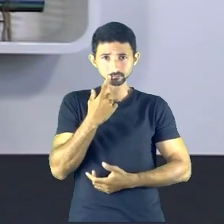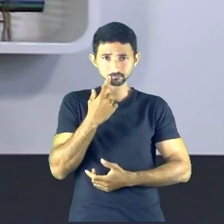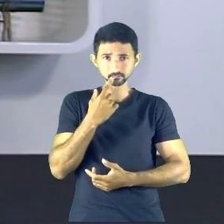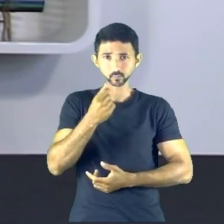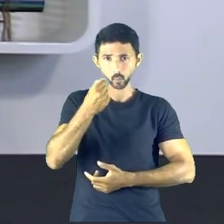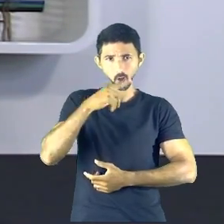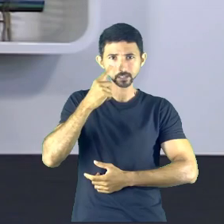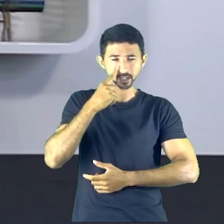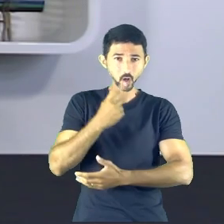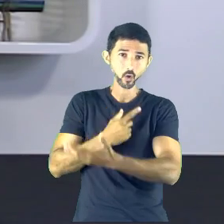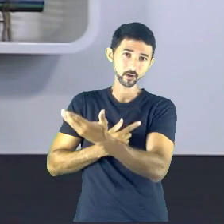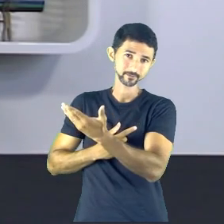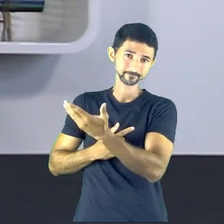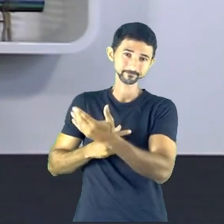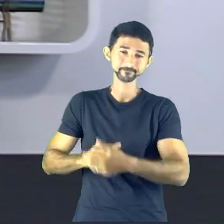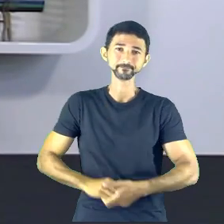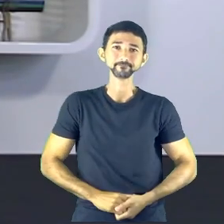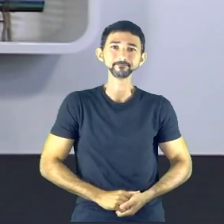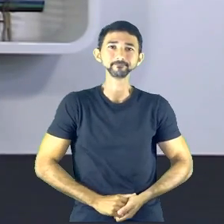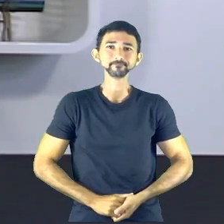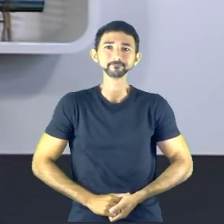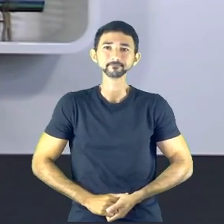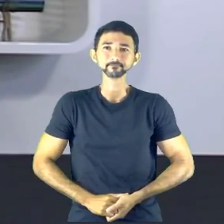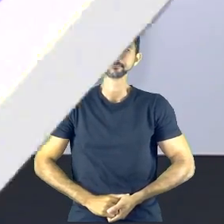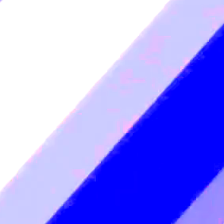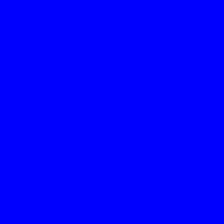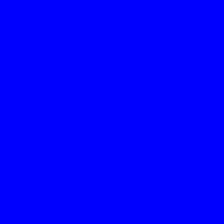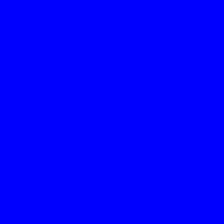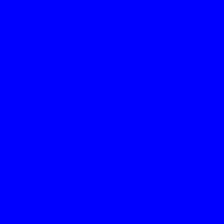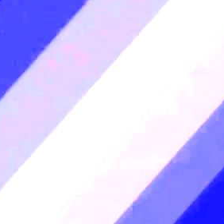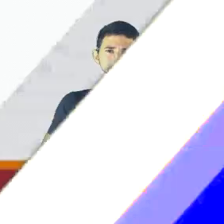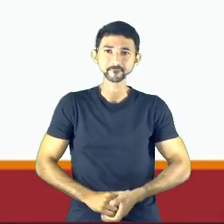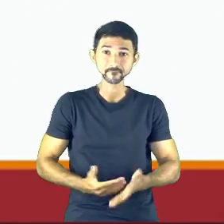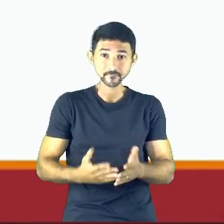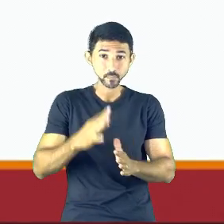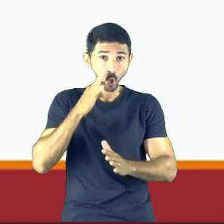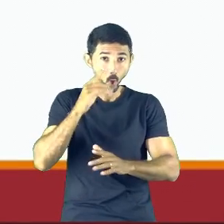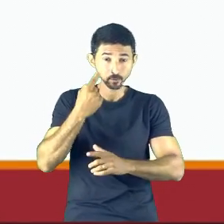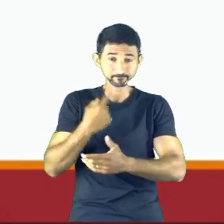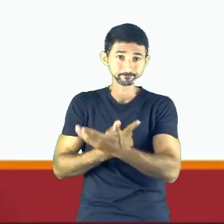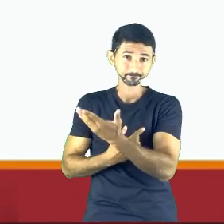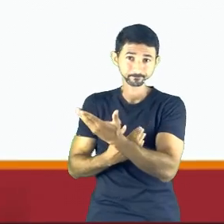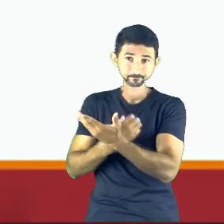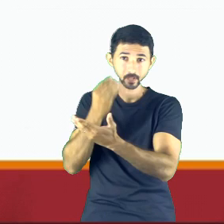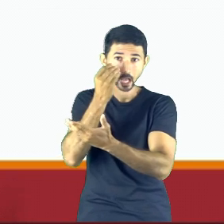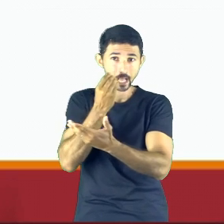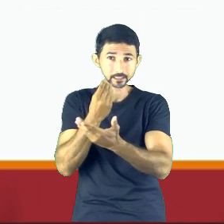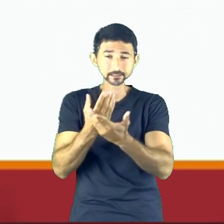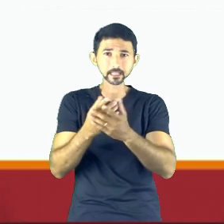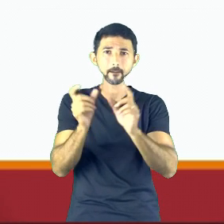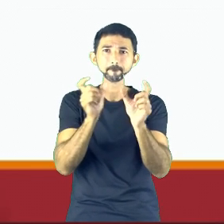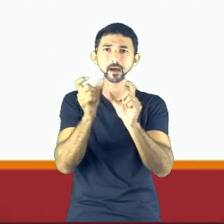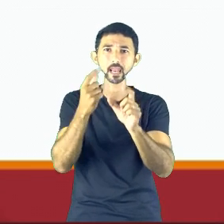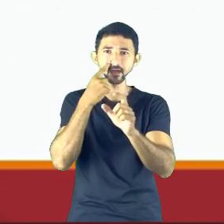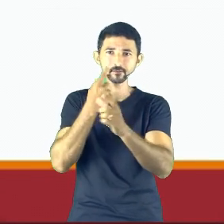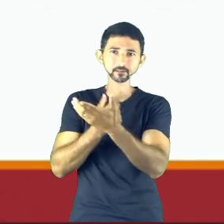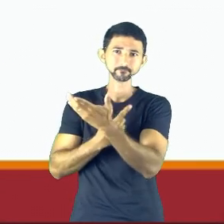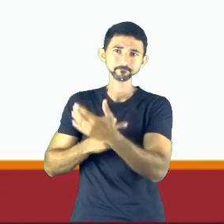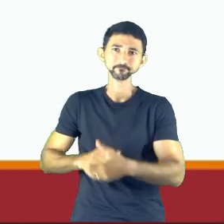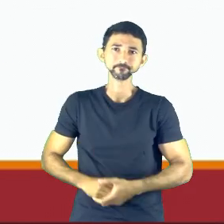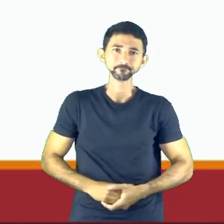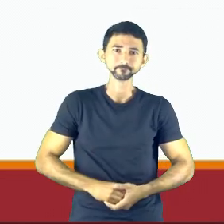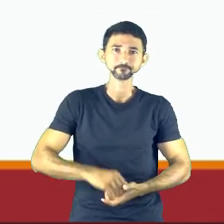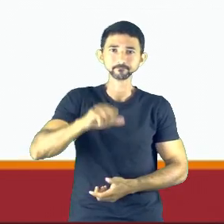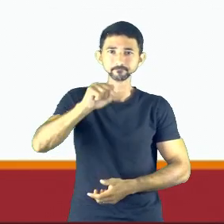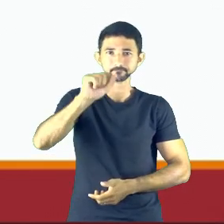vida. Vocês duvidam disso? Então me acompanhem aqui, bora ver. Vamos fazer o seguinte então, galera, bora analisar esta palavra bem